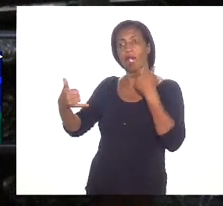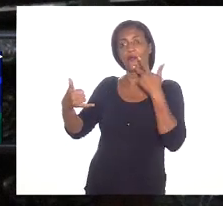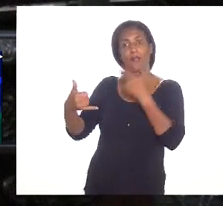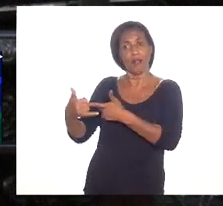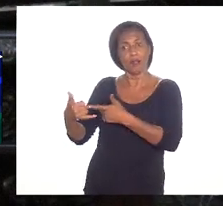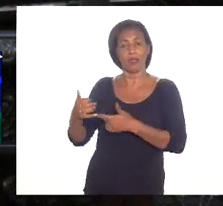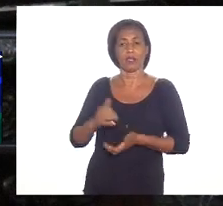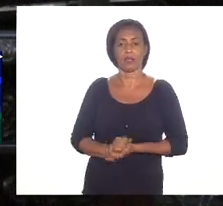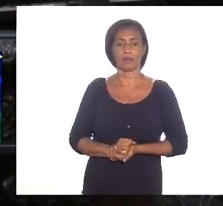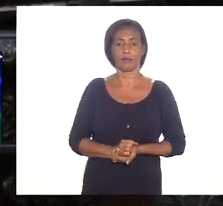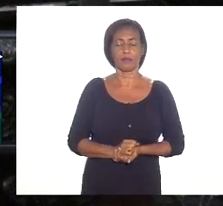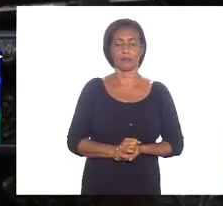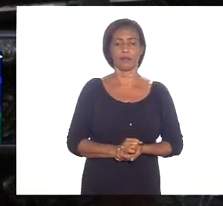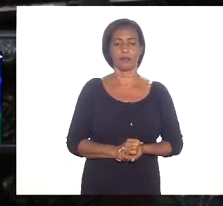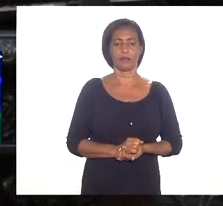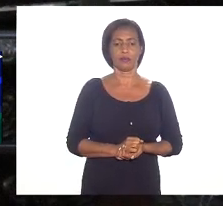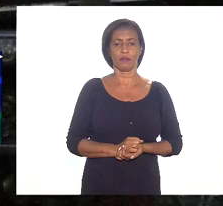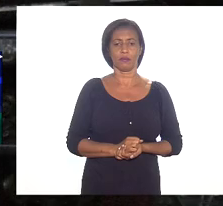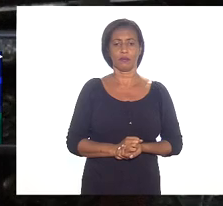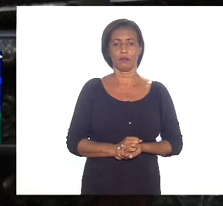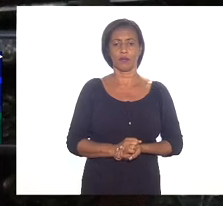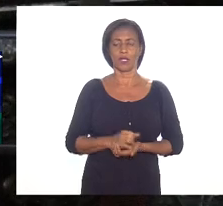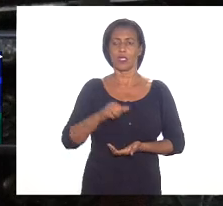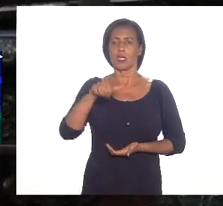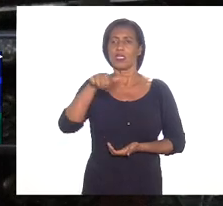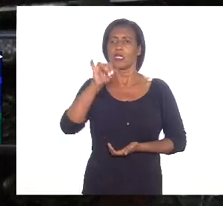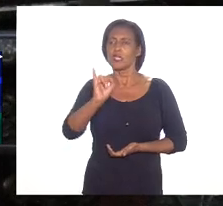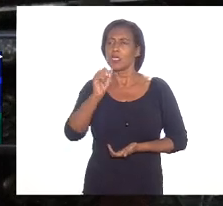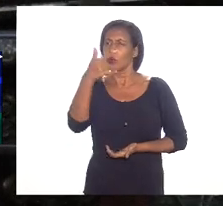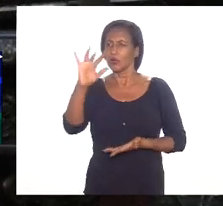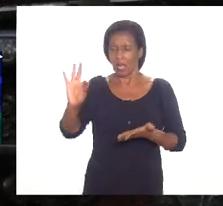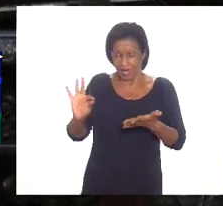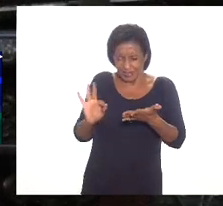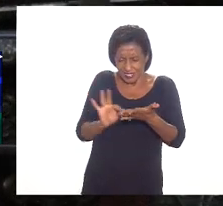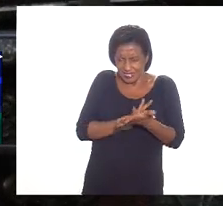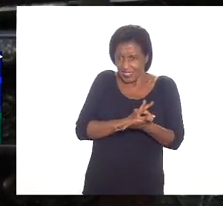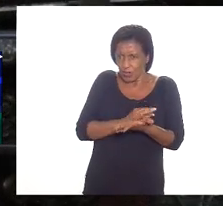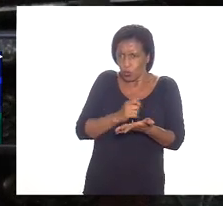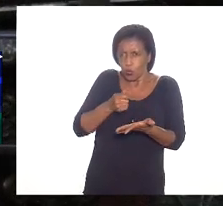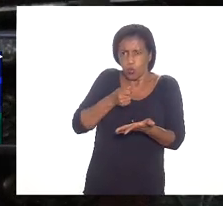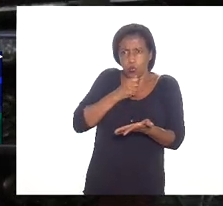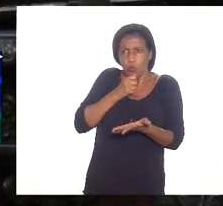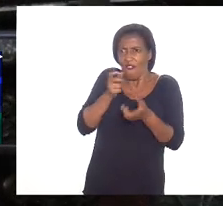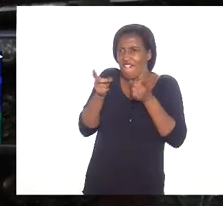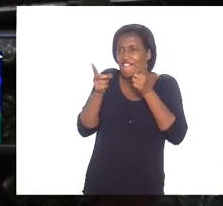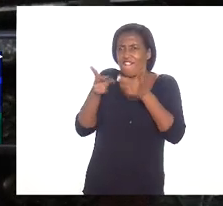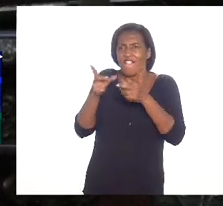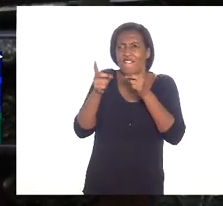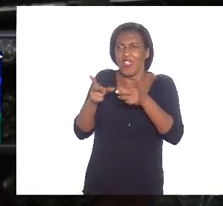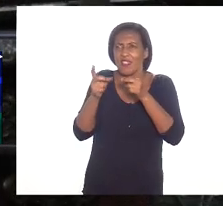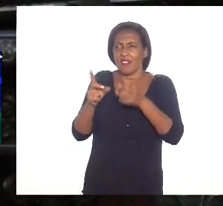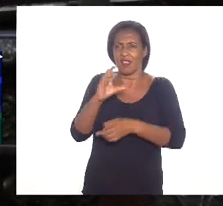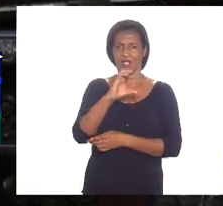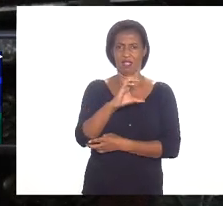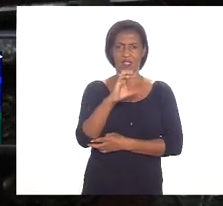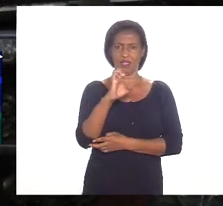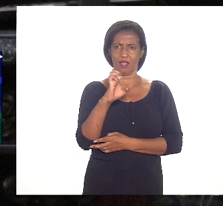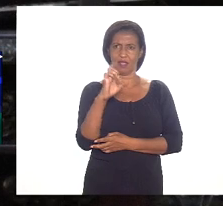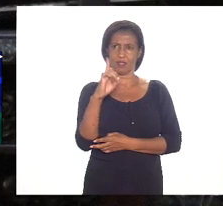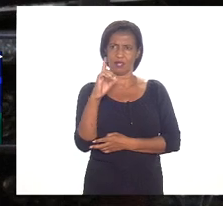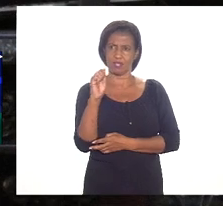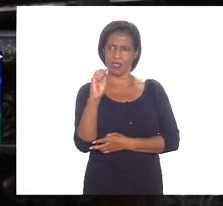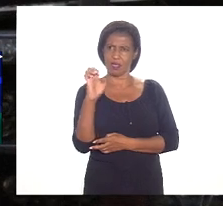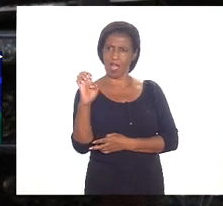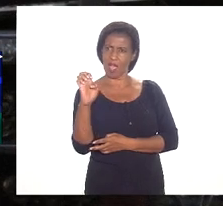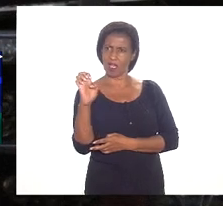sem a assinatura de regime de recuperação não tem venda de Cedae e eu